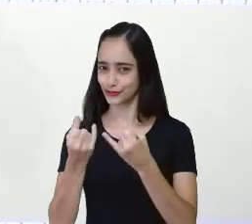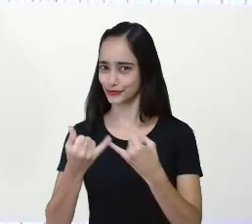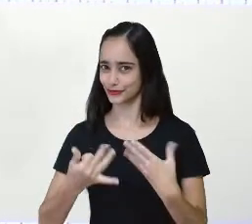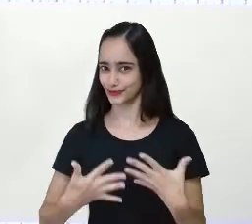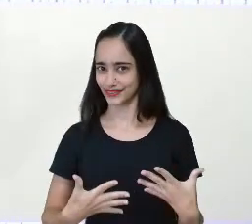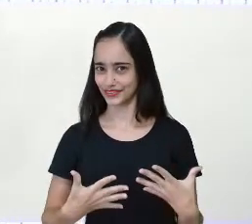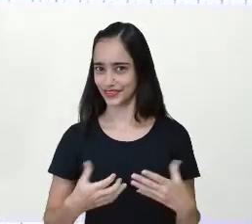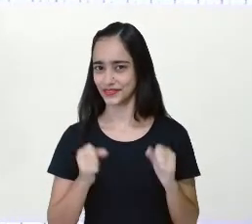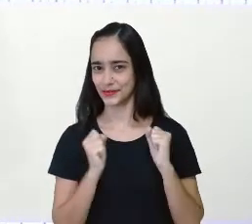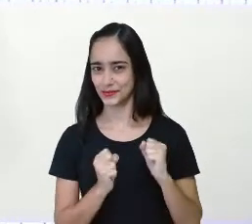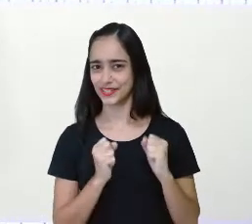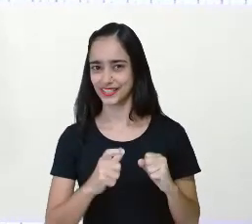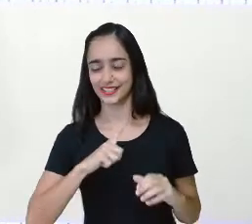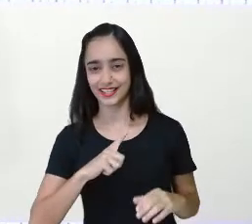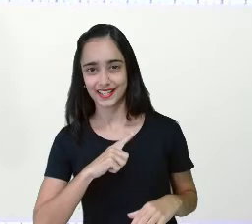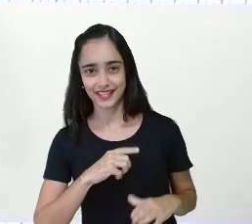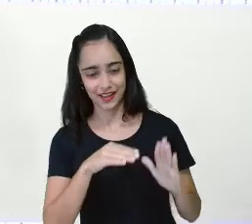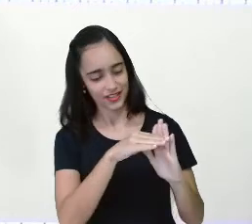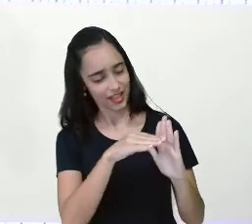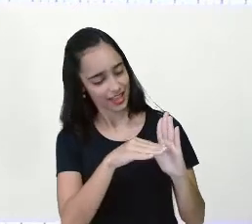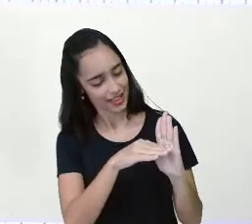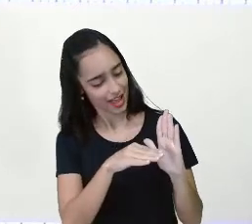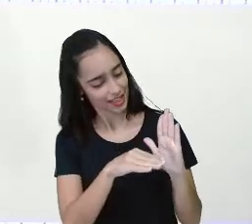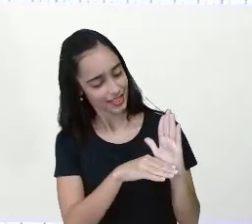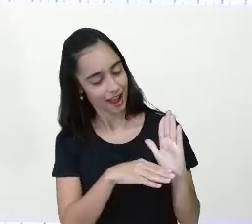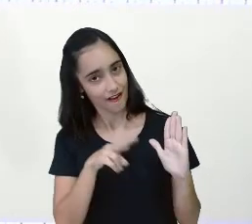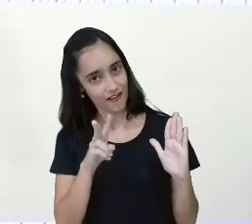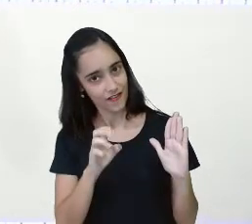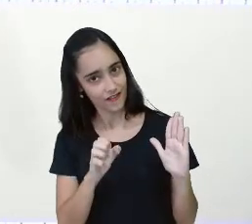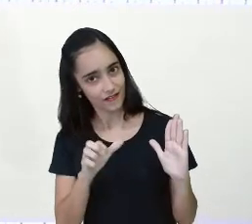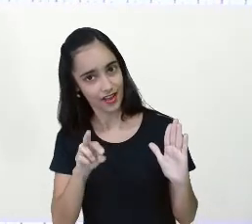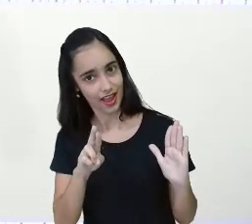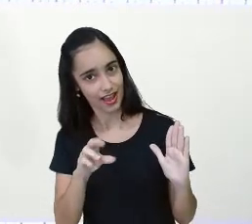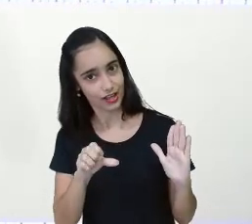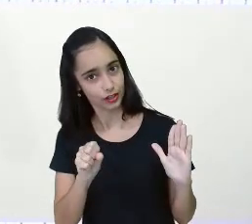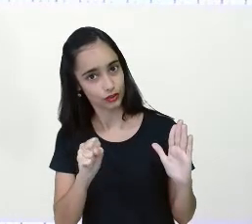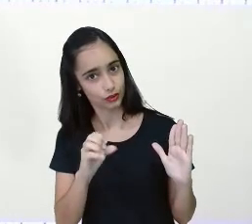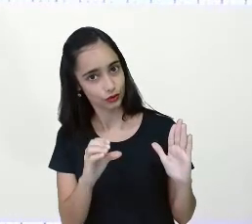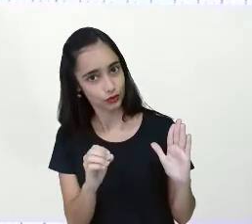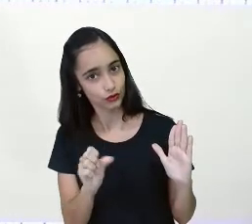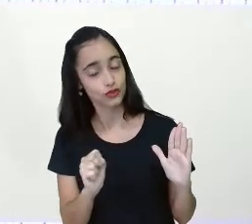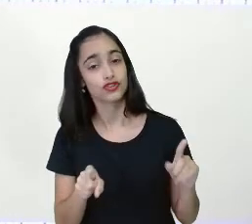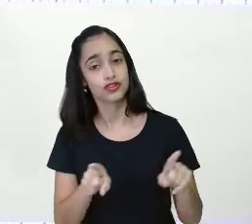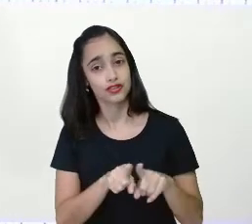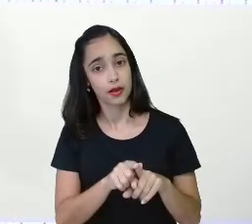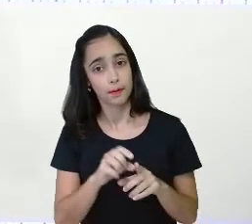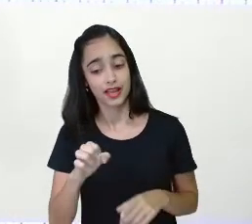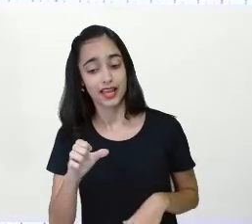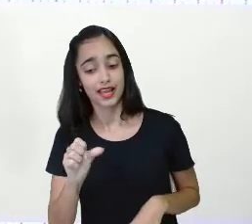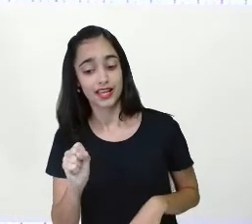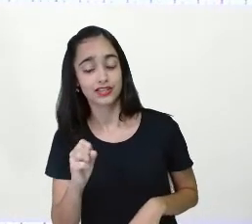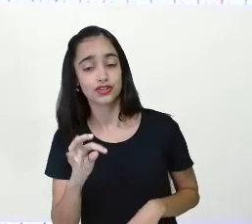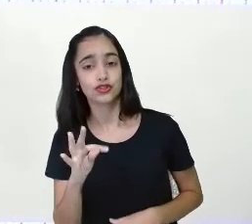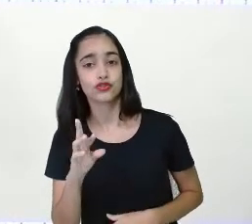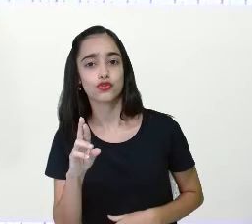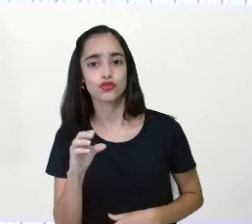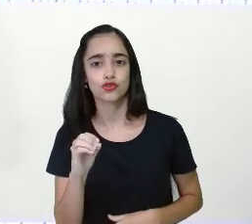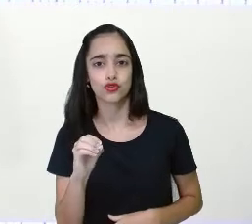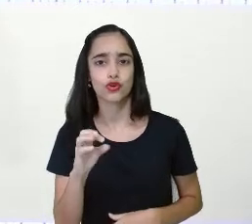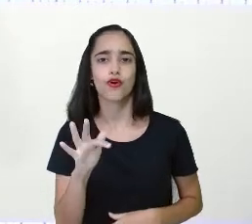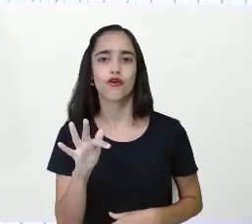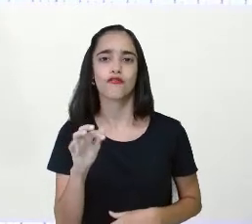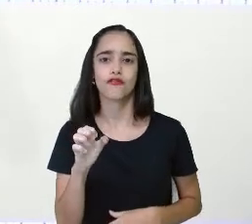ele forma com esse verso, não é? Com esses versos ele forma as estrofes, tá? São uma